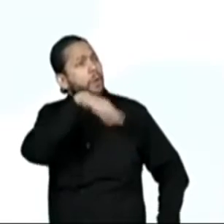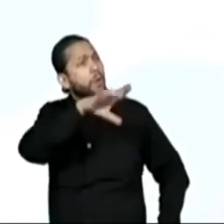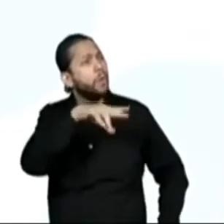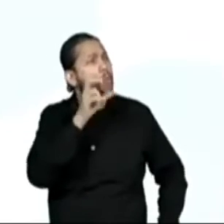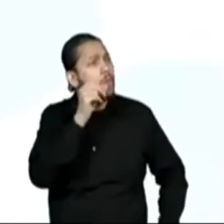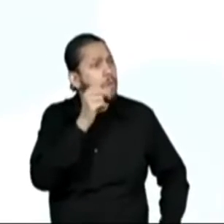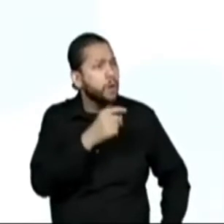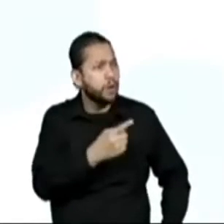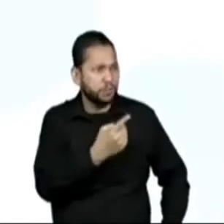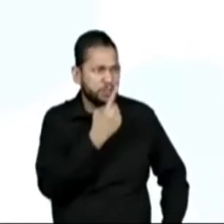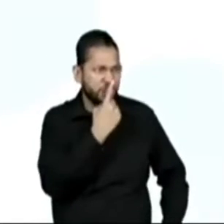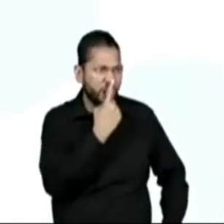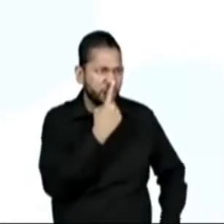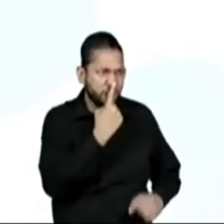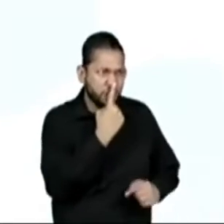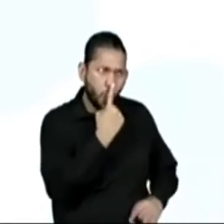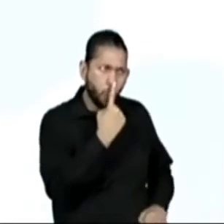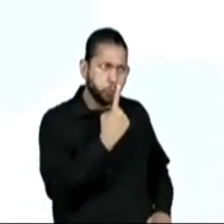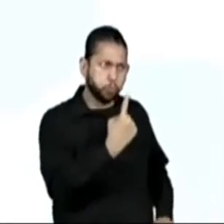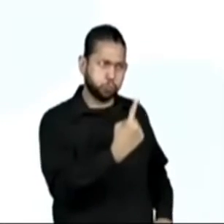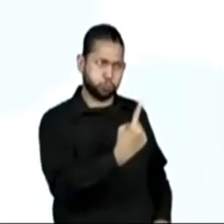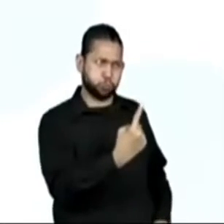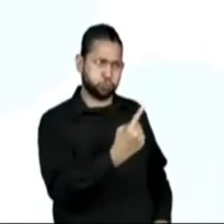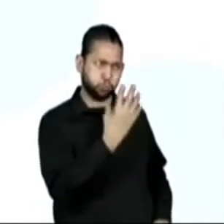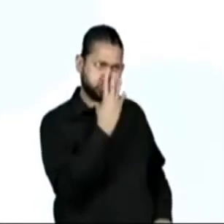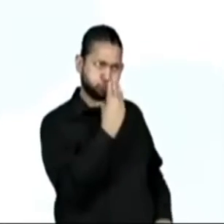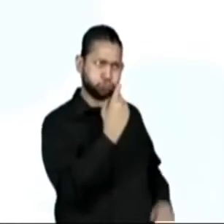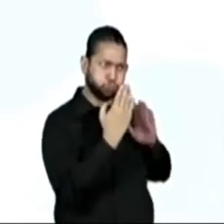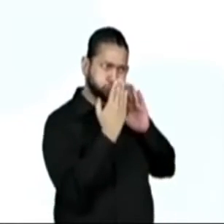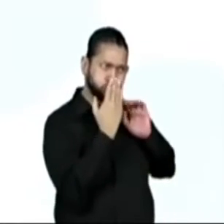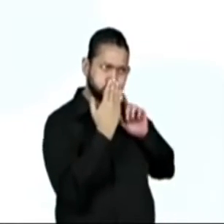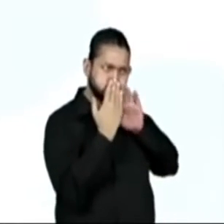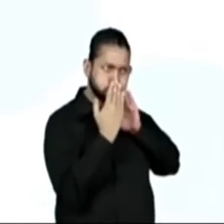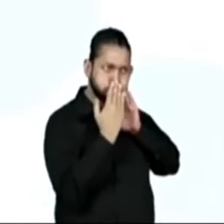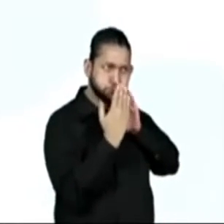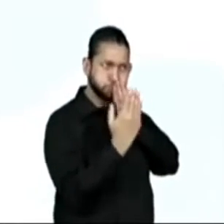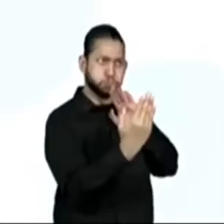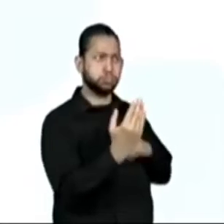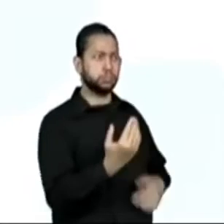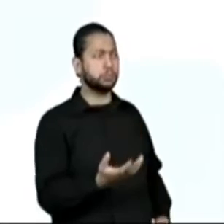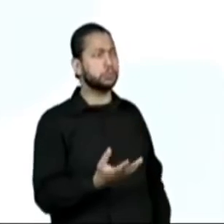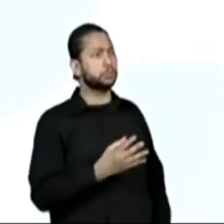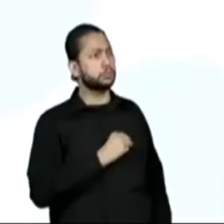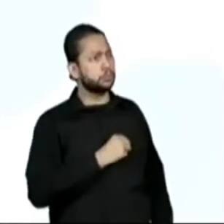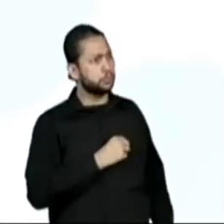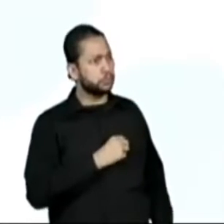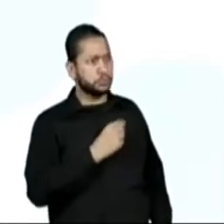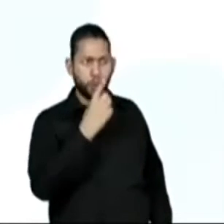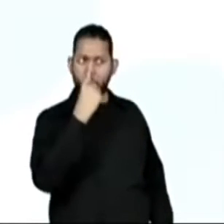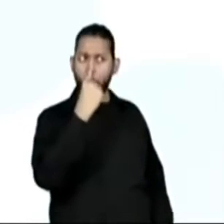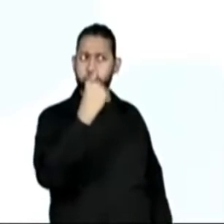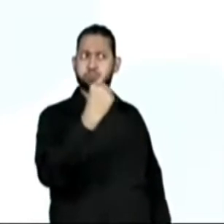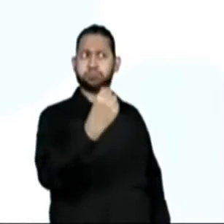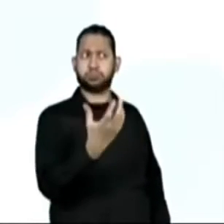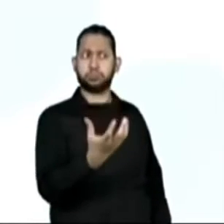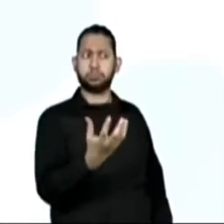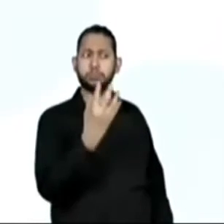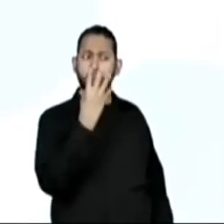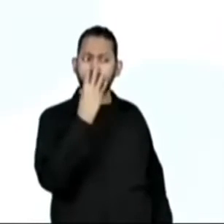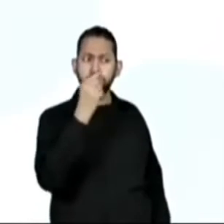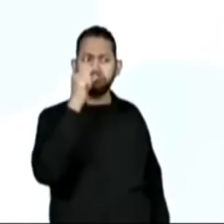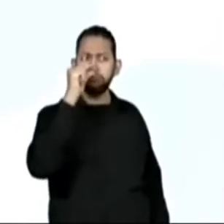Samuel também falou aí da boca, né? Vovó, que boca grande você tem. Mas aí isso vem mais para o